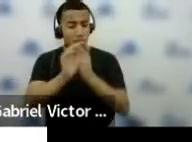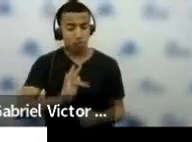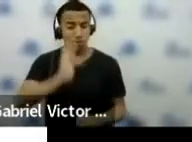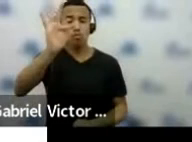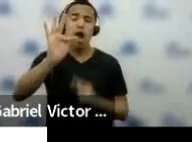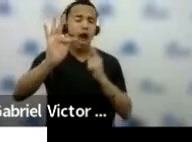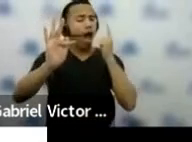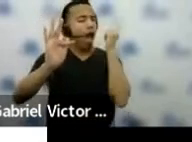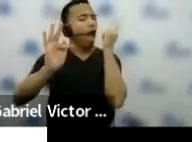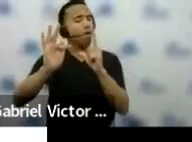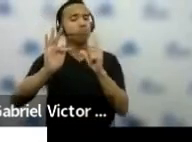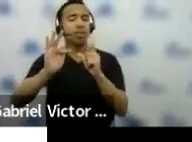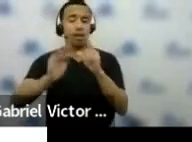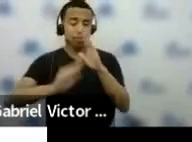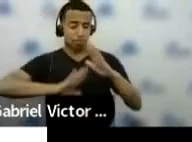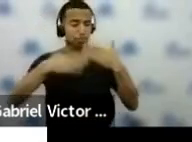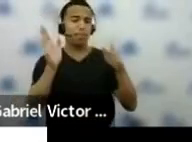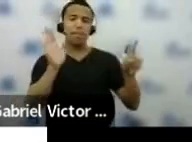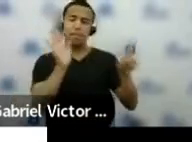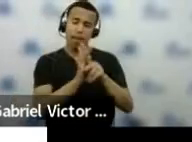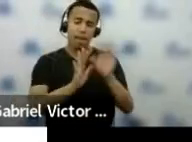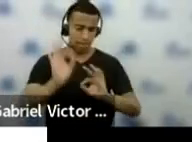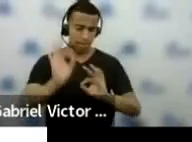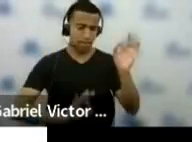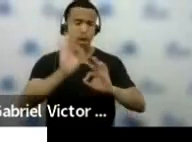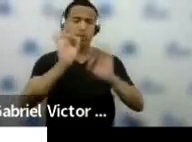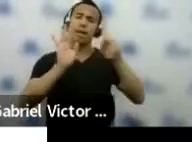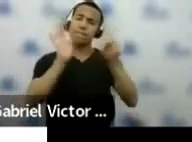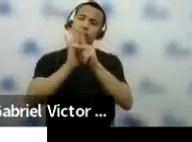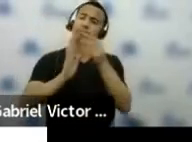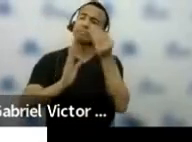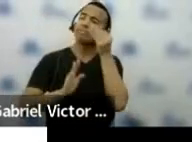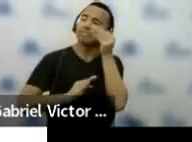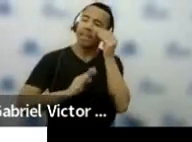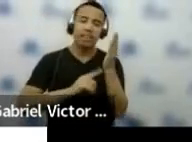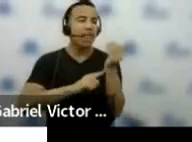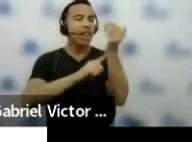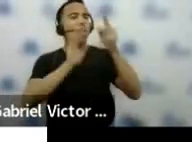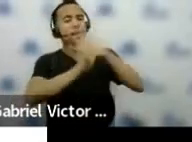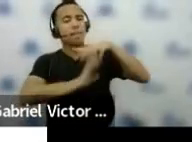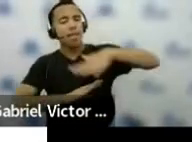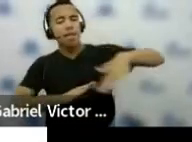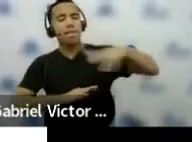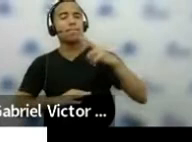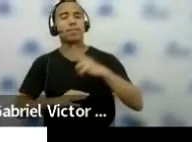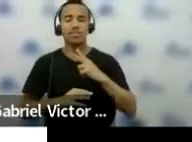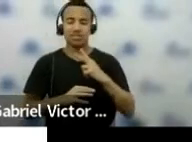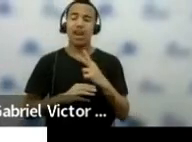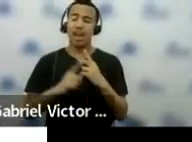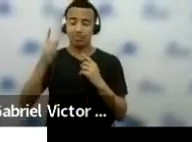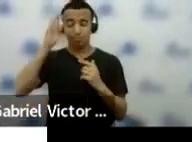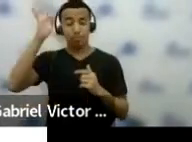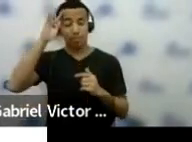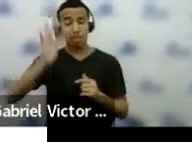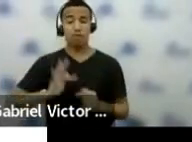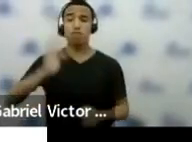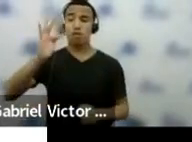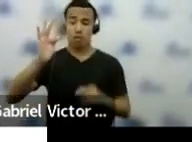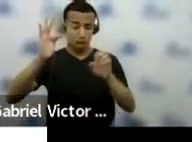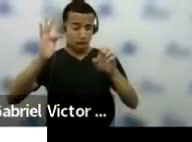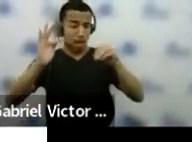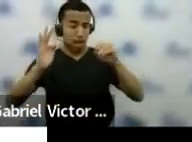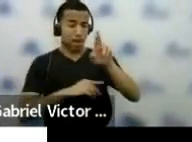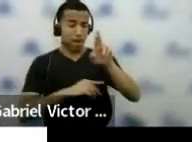as nossas ICTs desenvolverem projetos e desenvolverem tecnologias para o nosso setor privado. Então, pensando no futuro, a Embrapi lançou